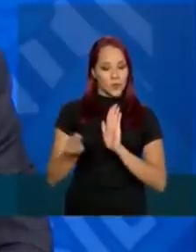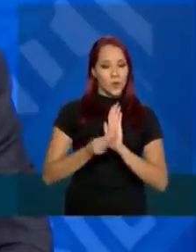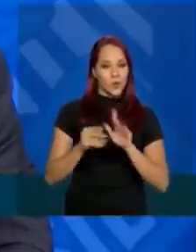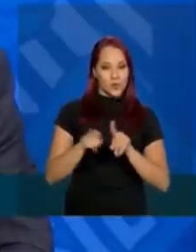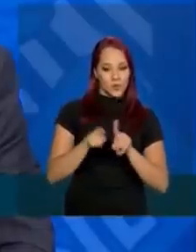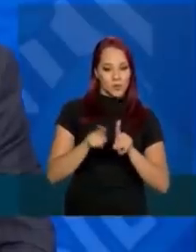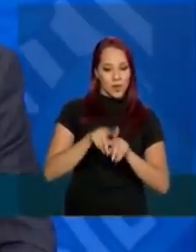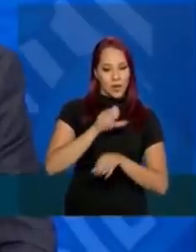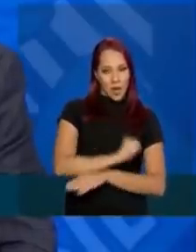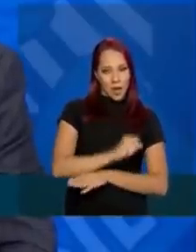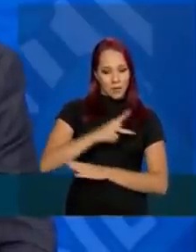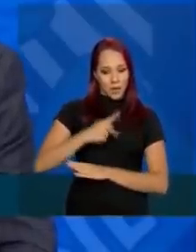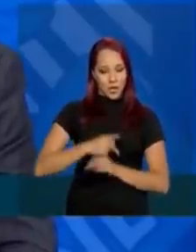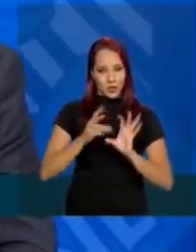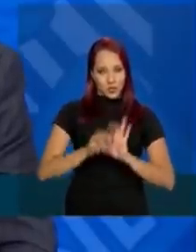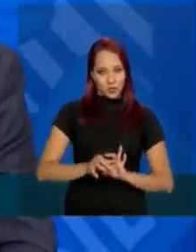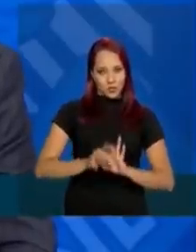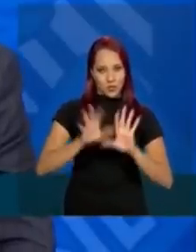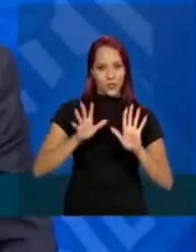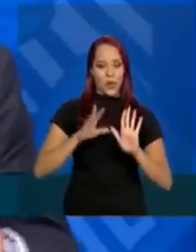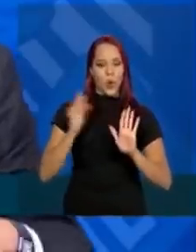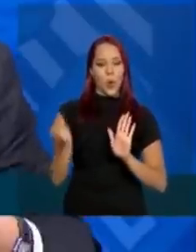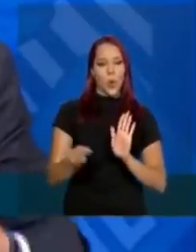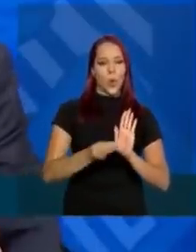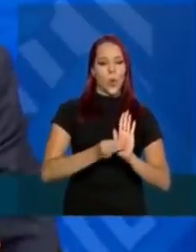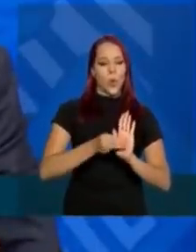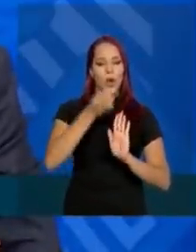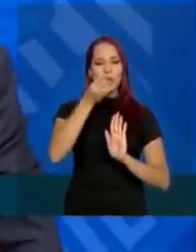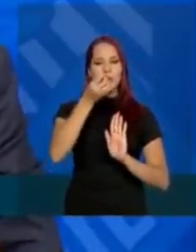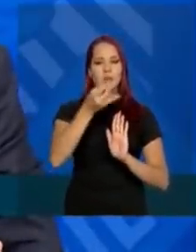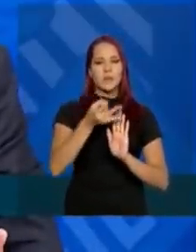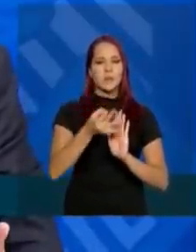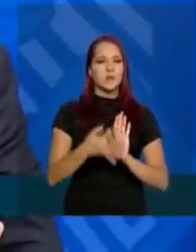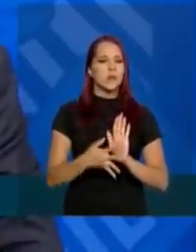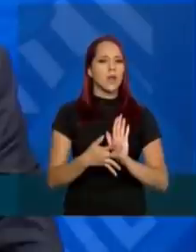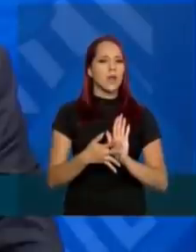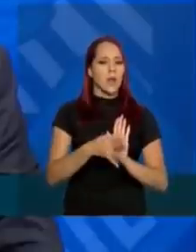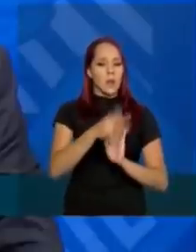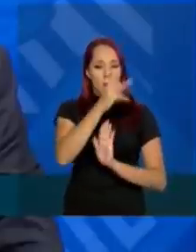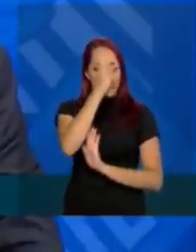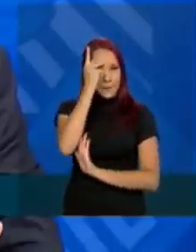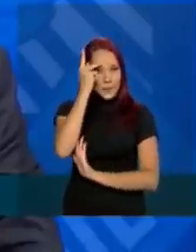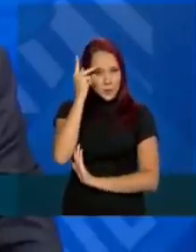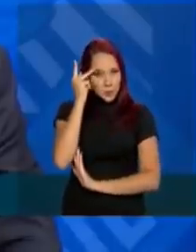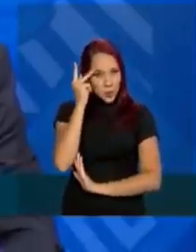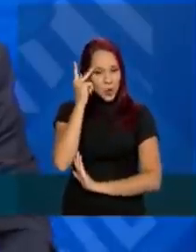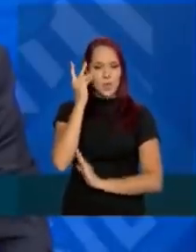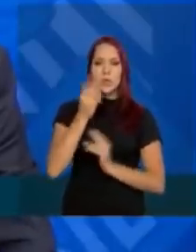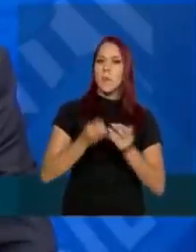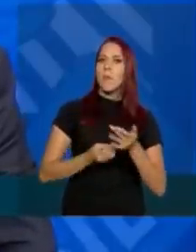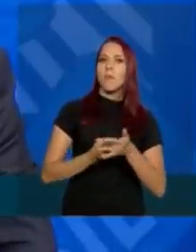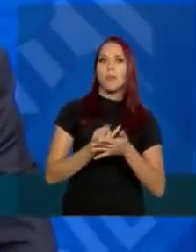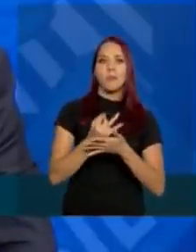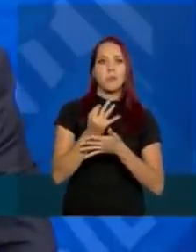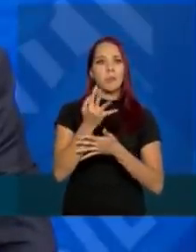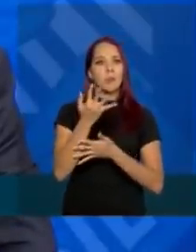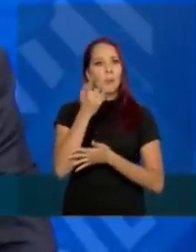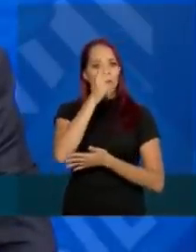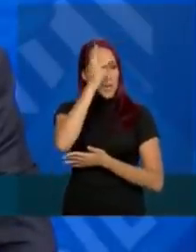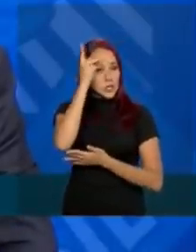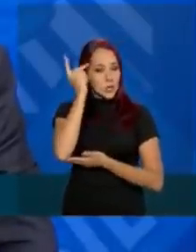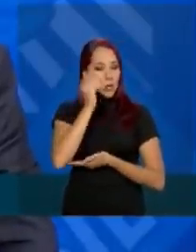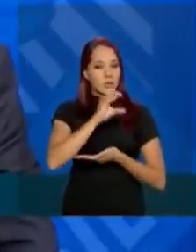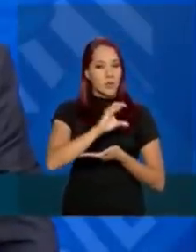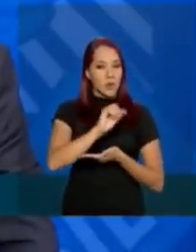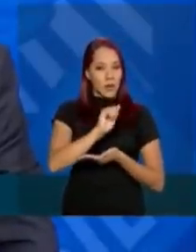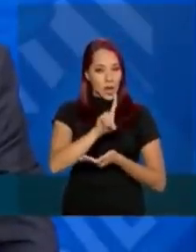no aplicativo, no site, a explicação das pessoas, dos milhões do cadastro